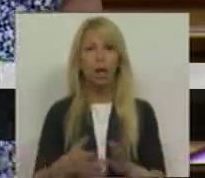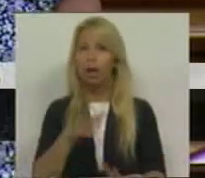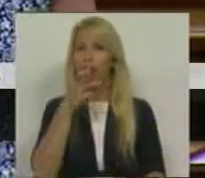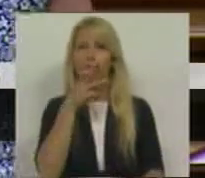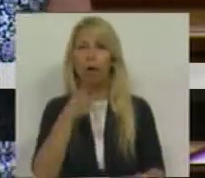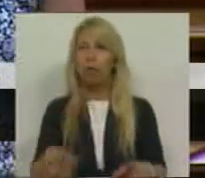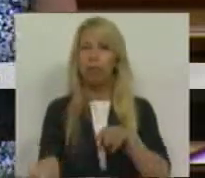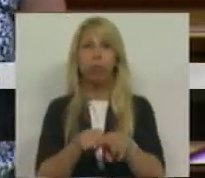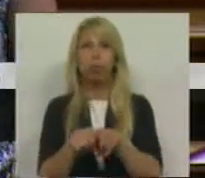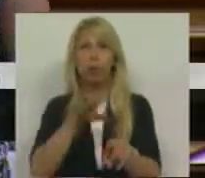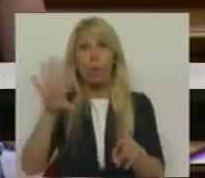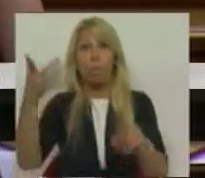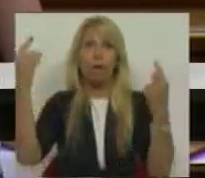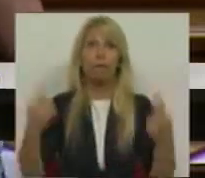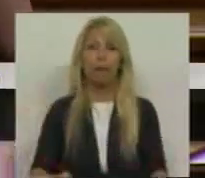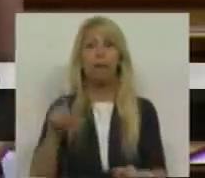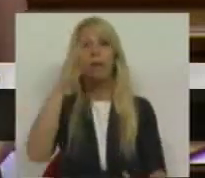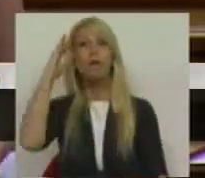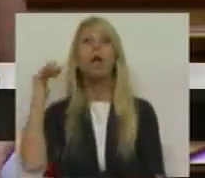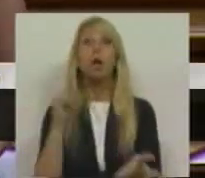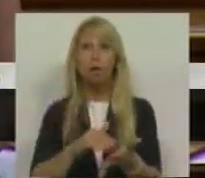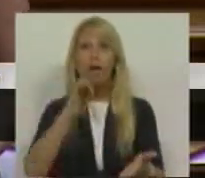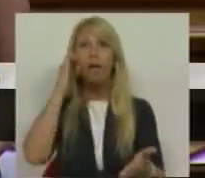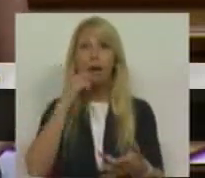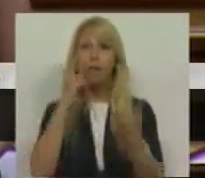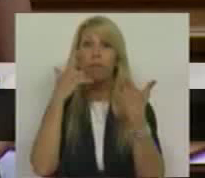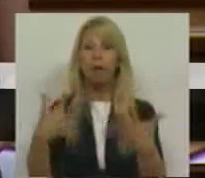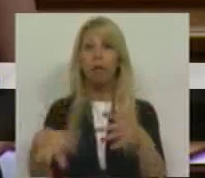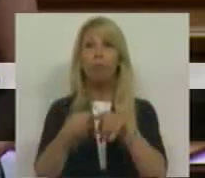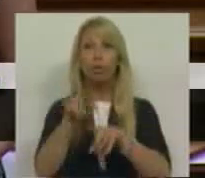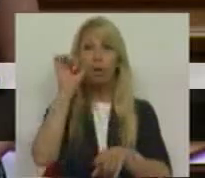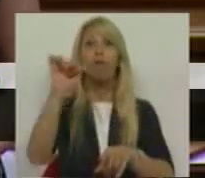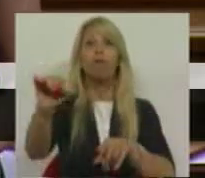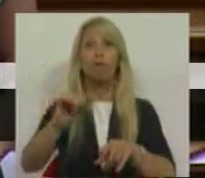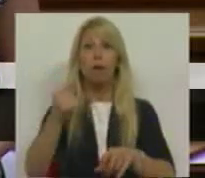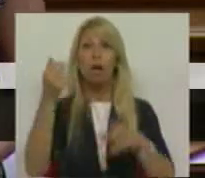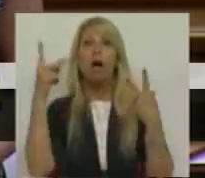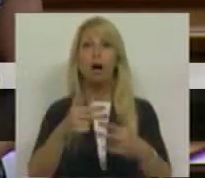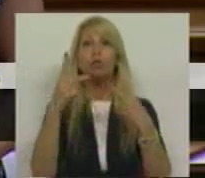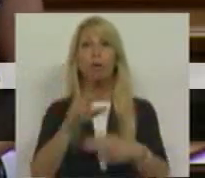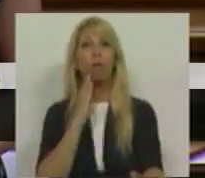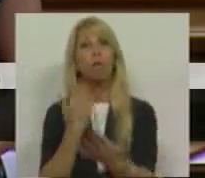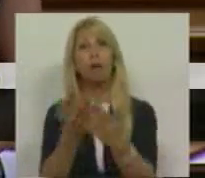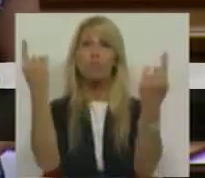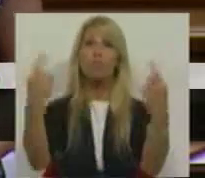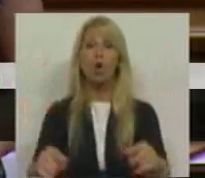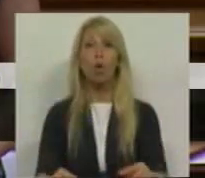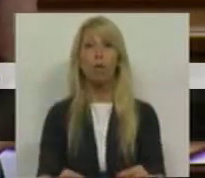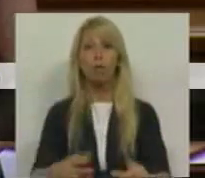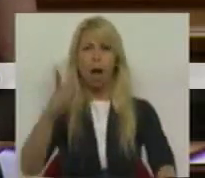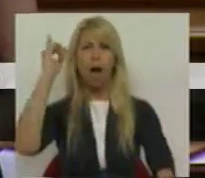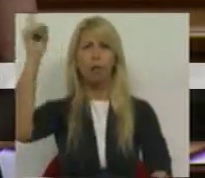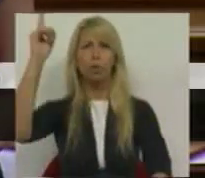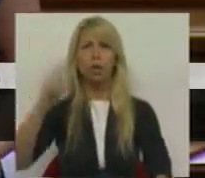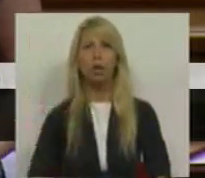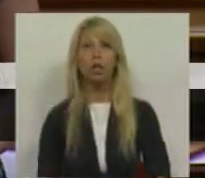mergulhado, quer as consequências tão graves das vossas políticas de austeridade que conduzem apenas ao